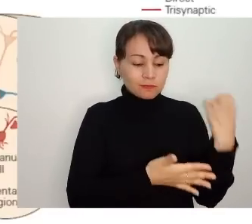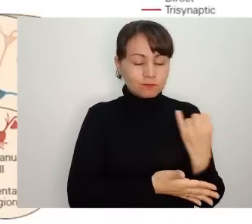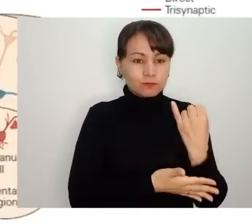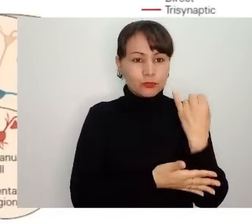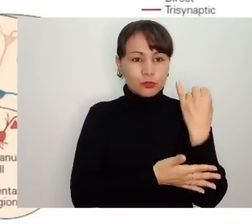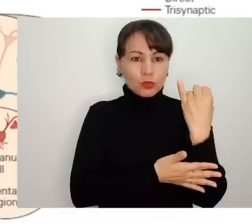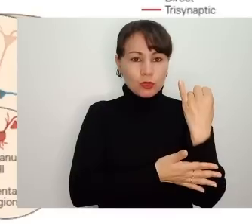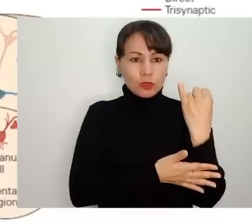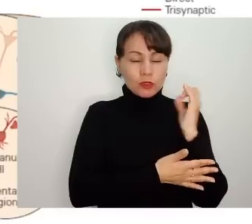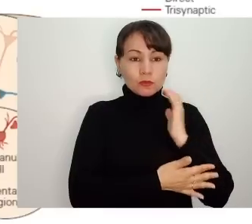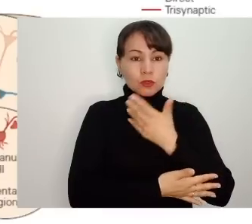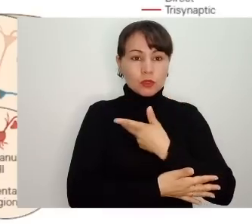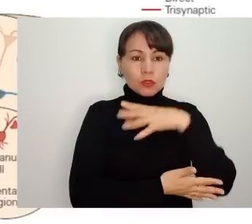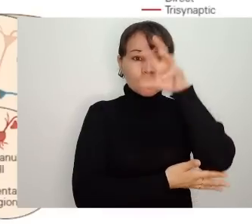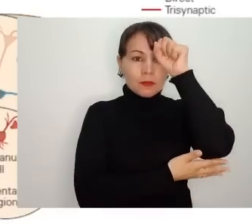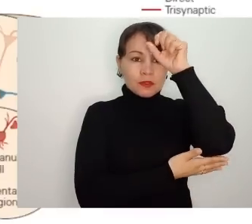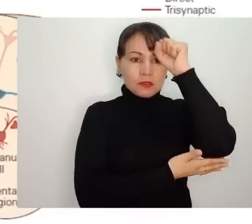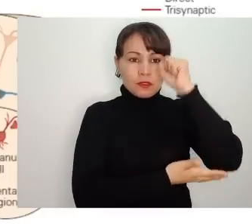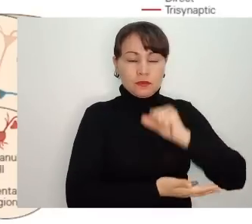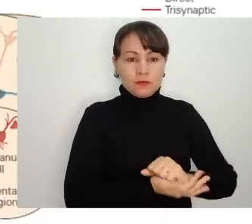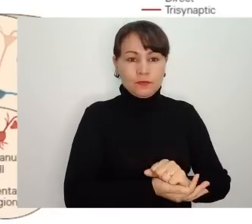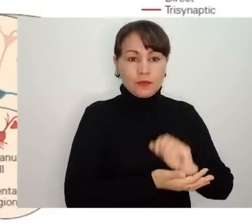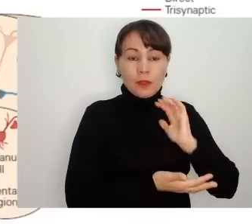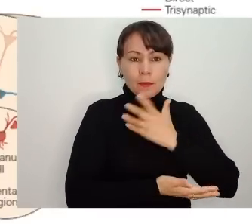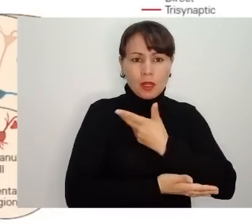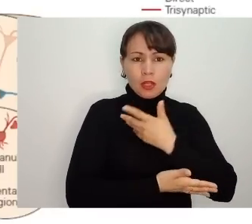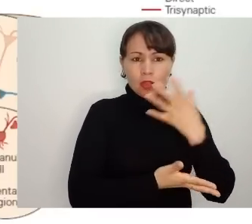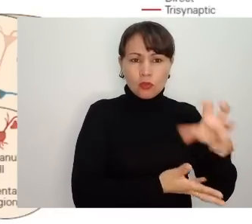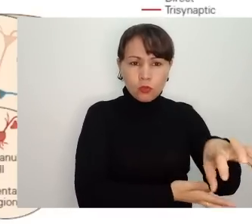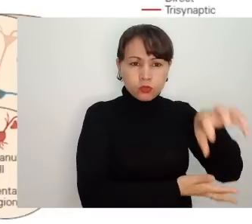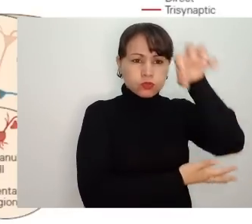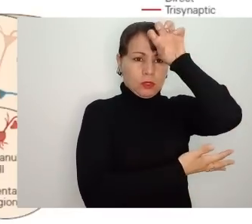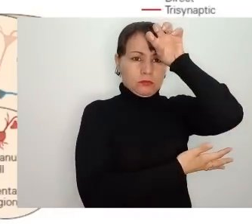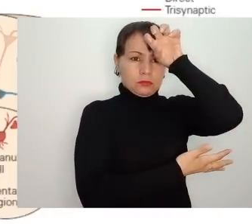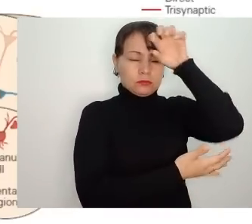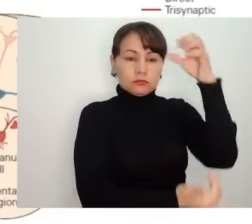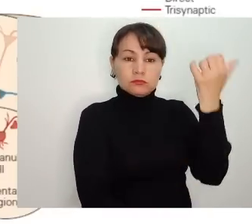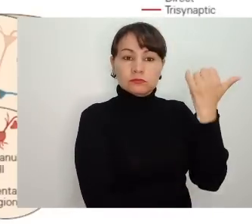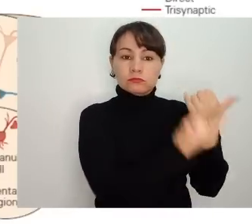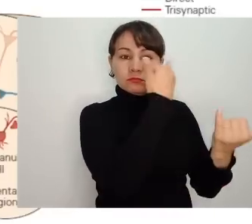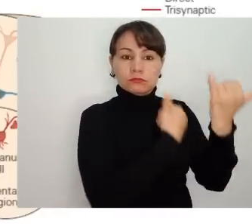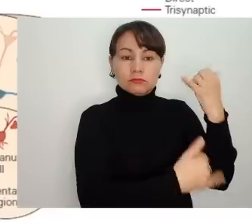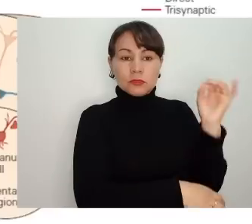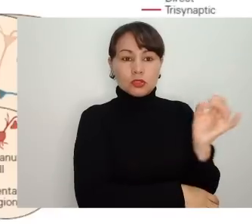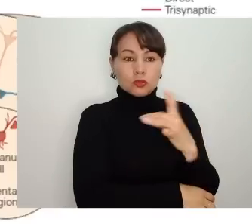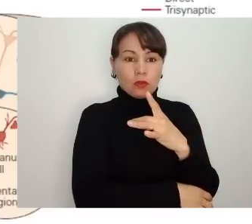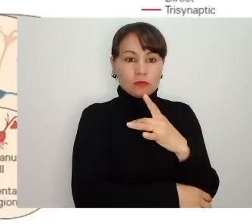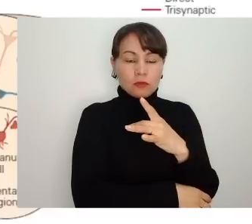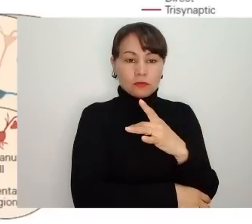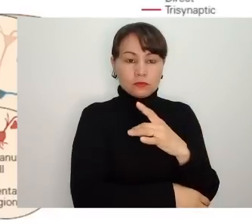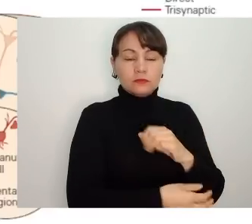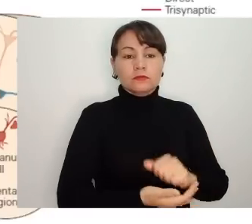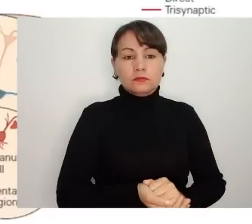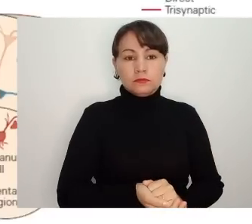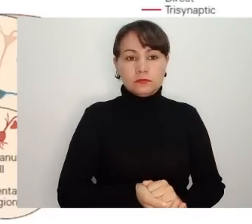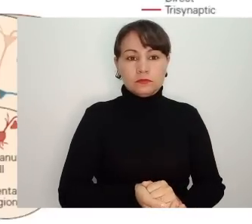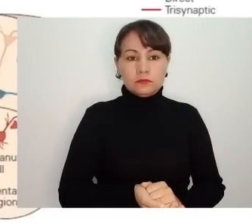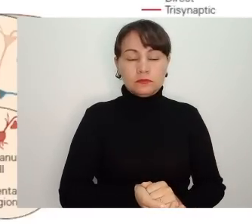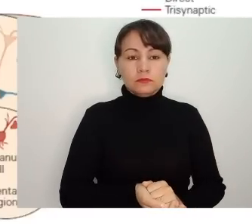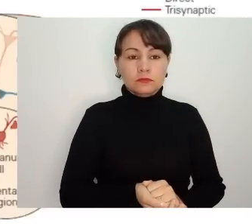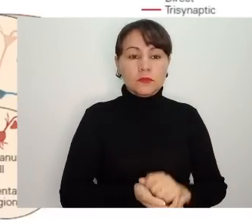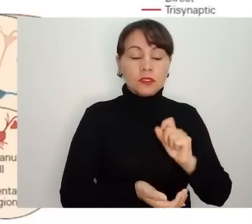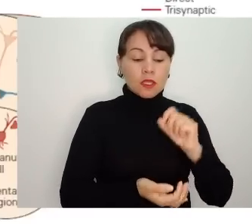regiões importantes para o nosso aprendizado, para a nossa aquisição de informações novas, que